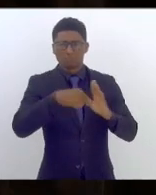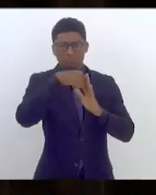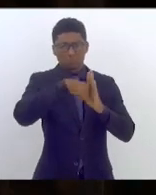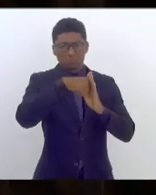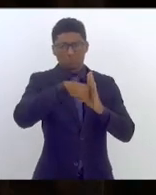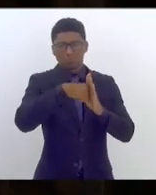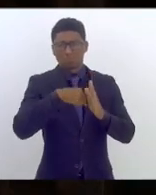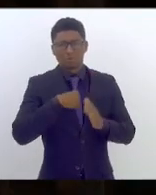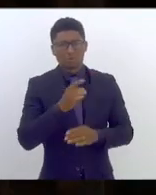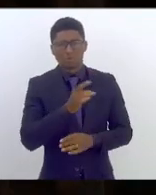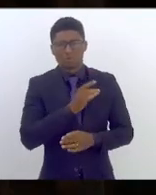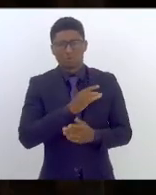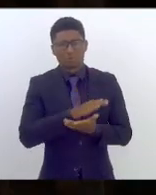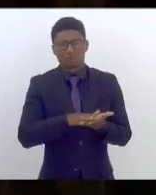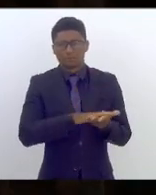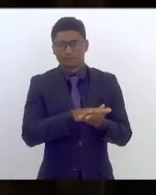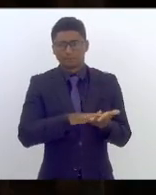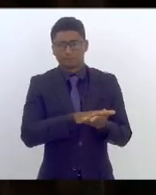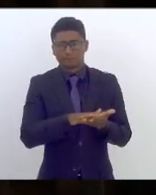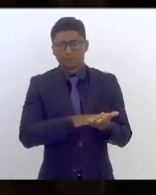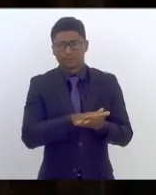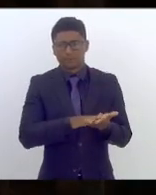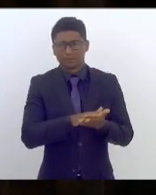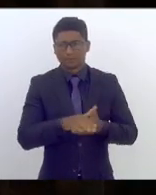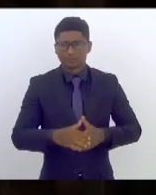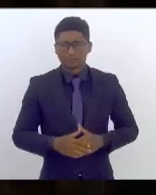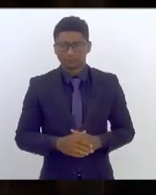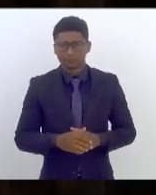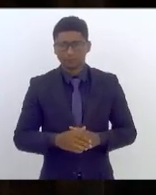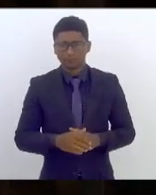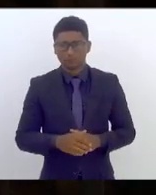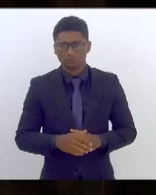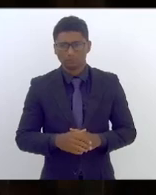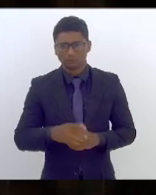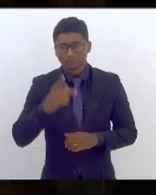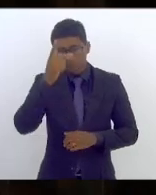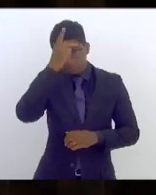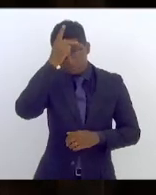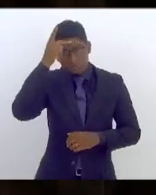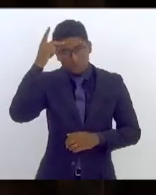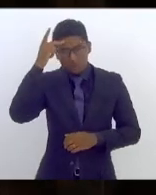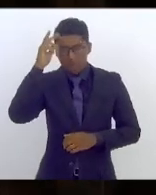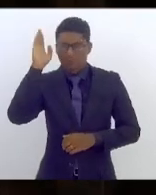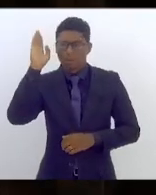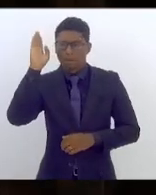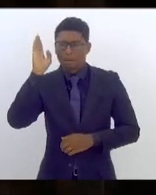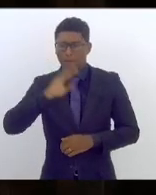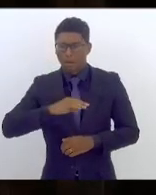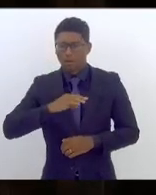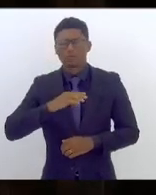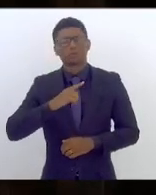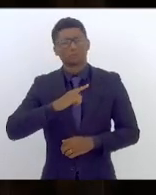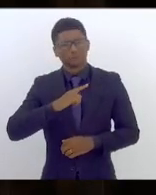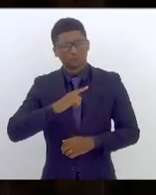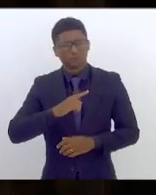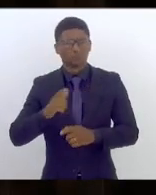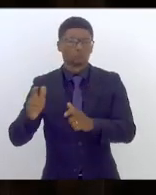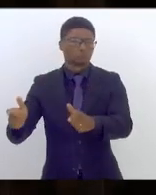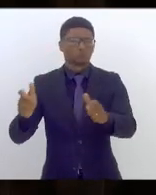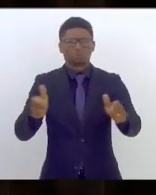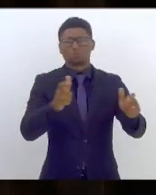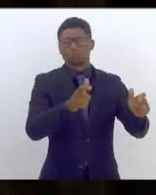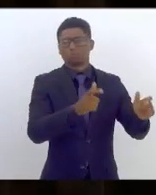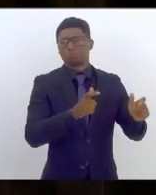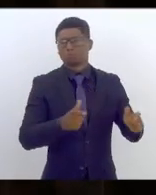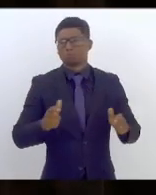não deve não tem né E claro que pessoas mais estão em todas as categorias profissionais estão em todas